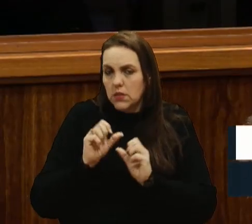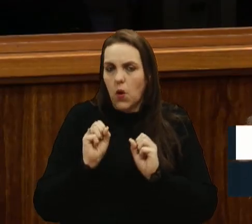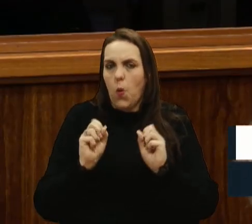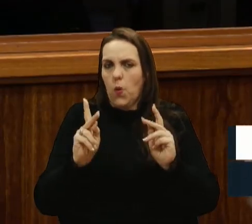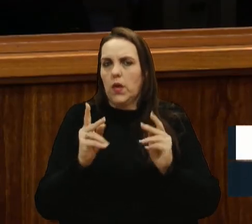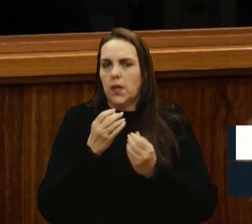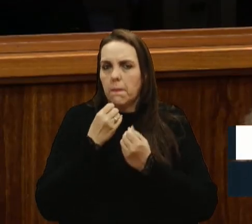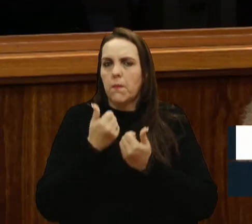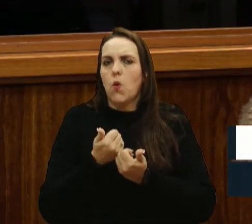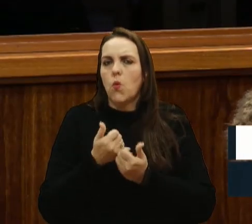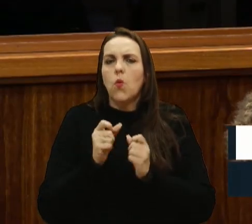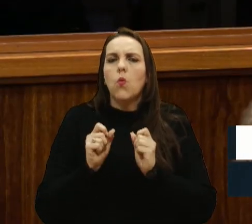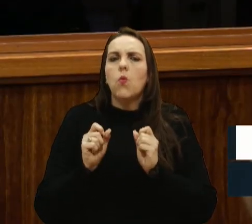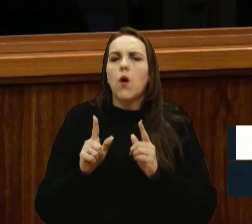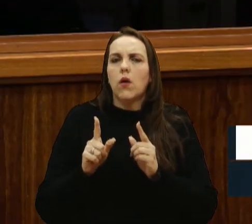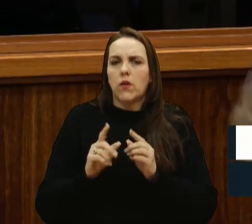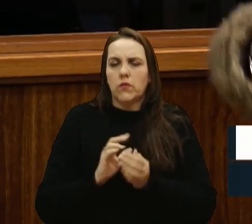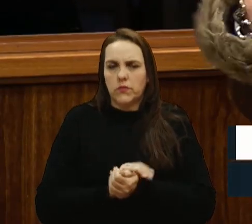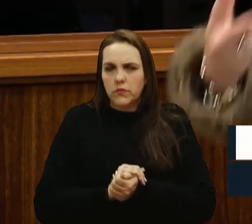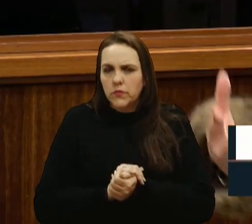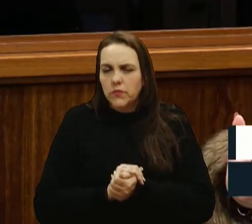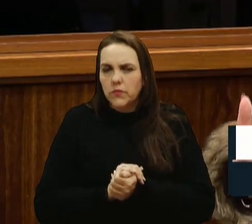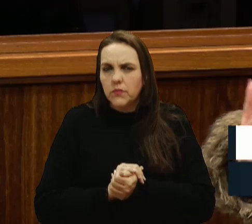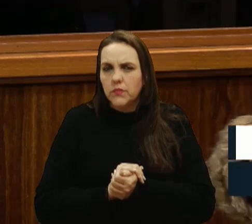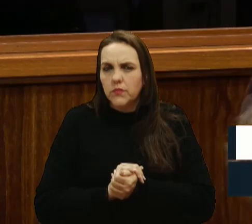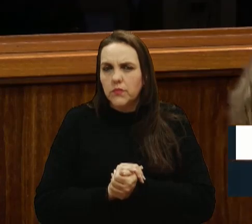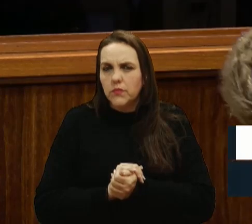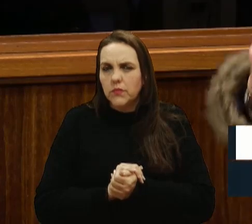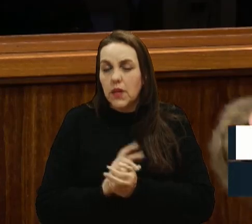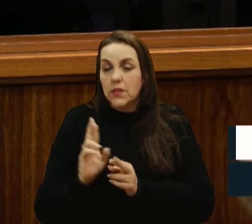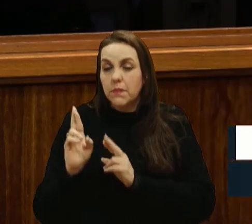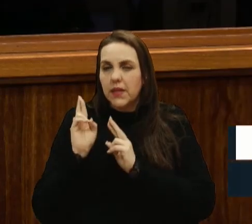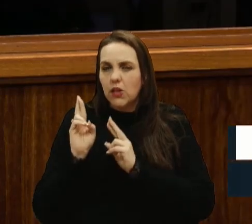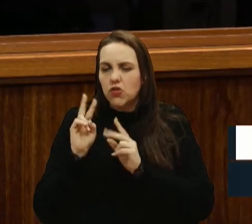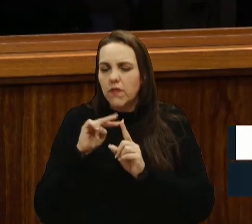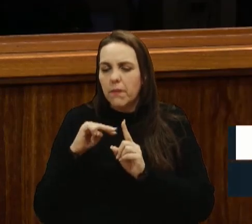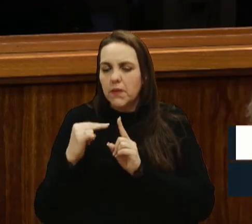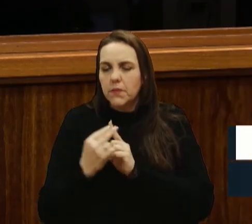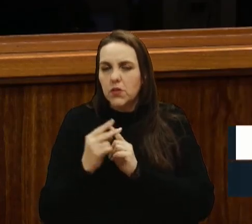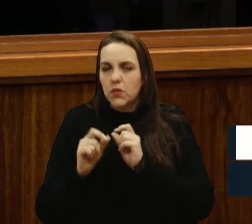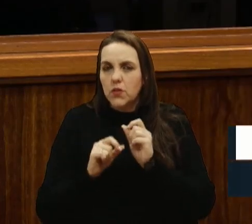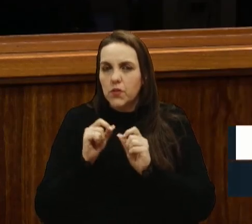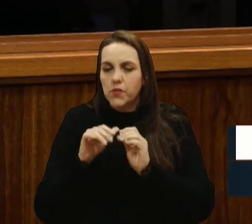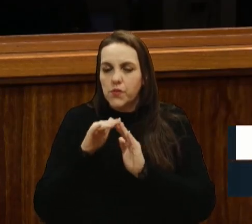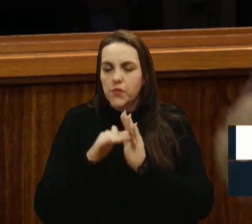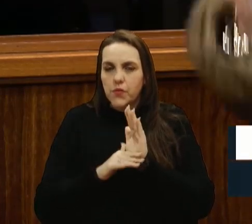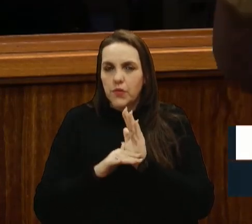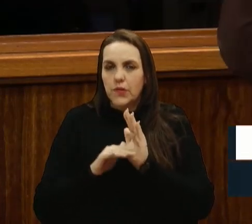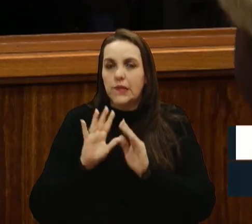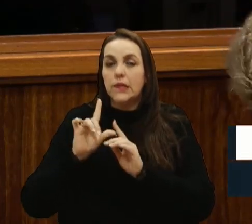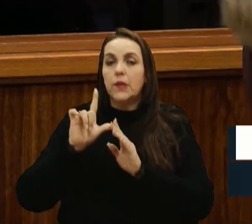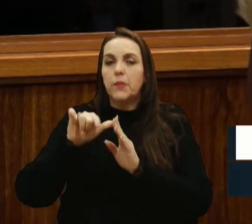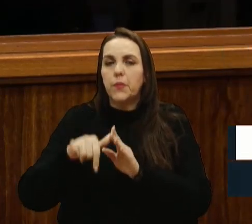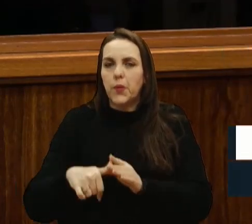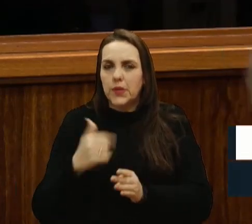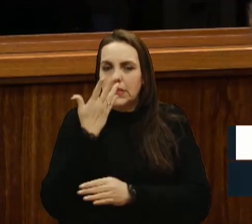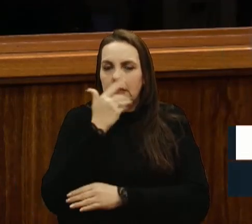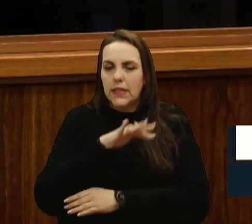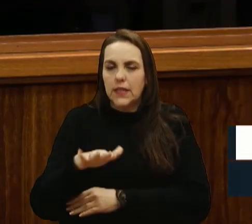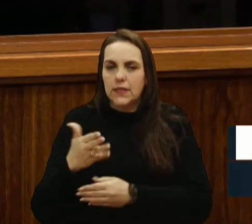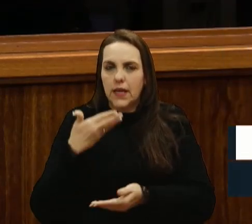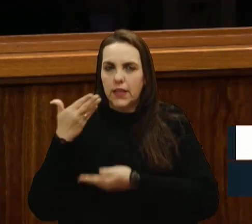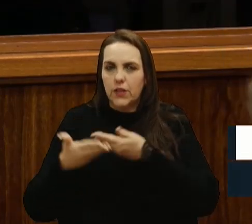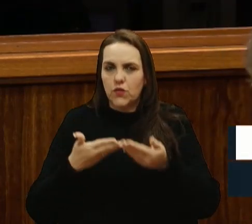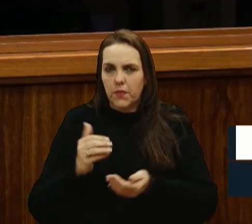a expectativa ou a perspectiva desse PIN, dessas crianças serem atendidas depois? Porque se tem um